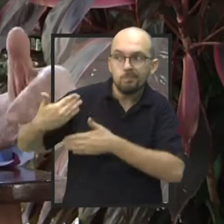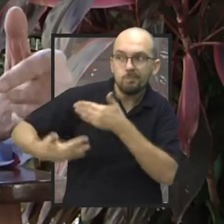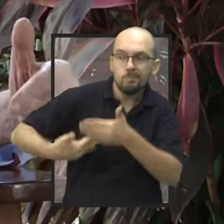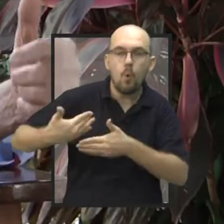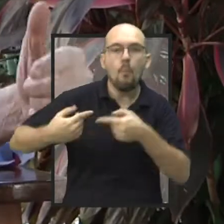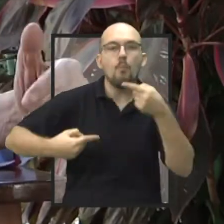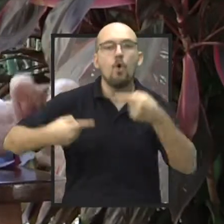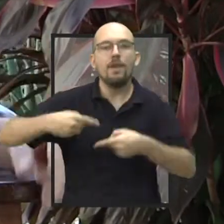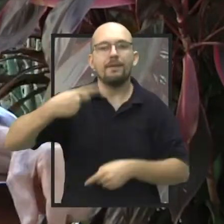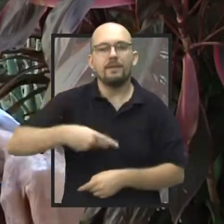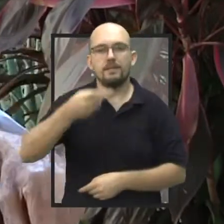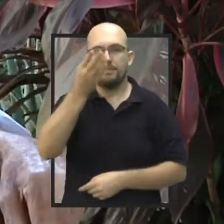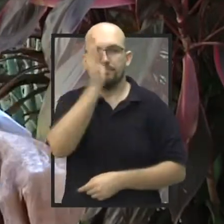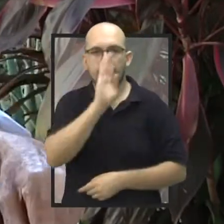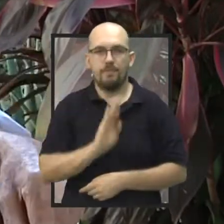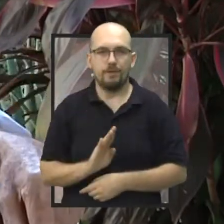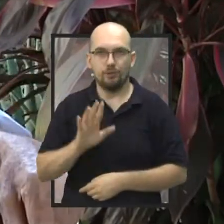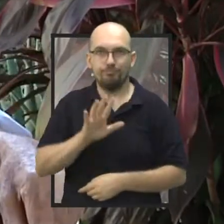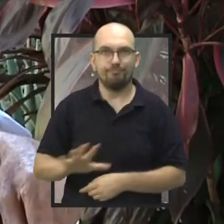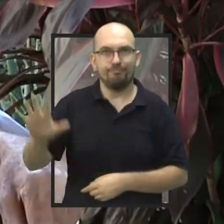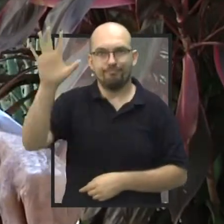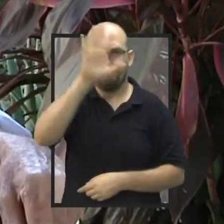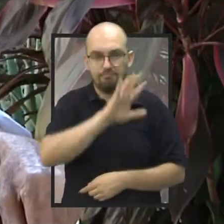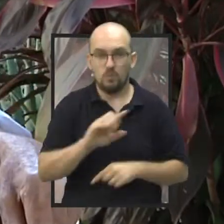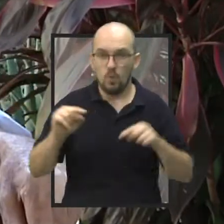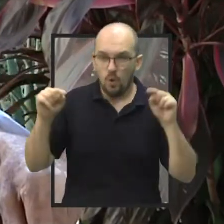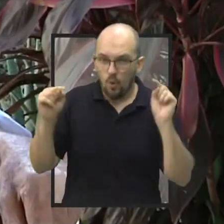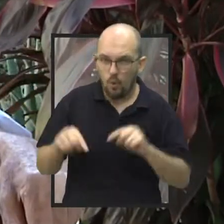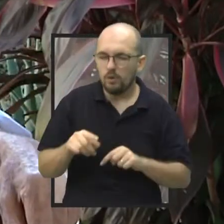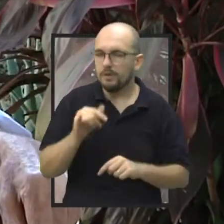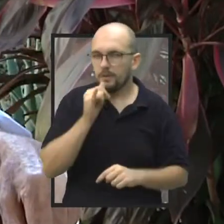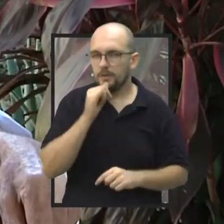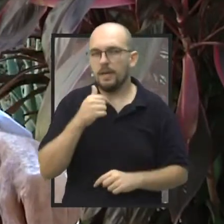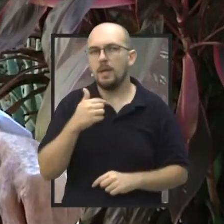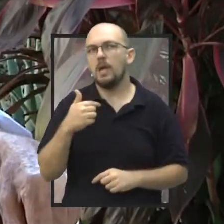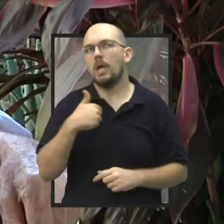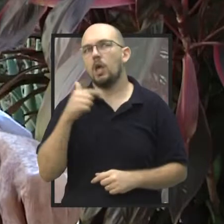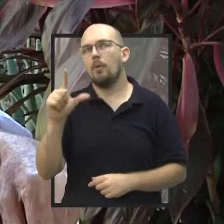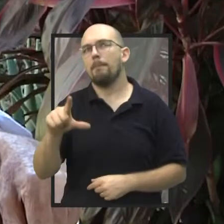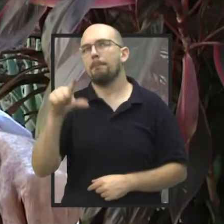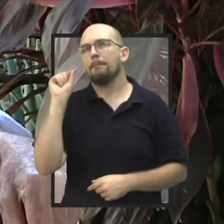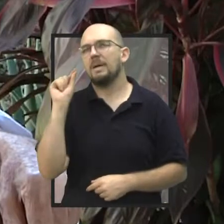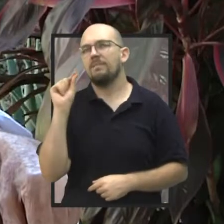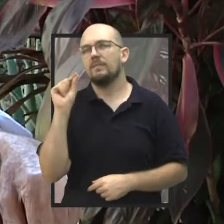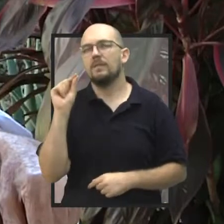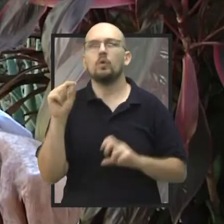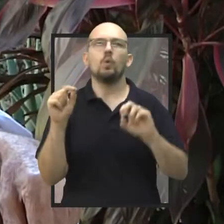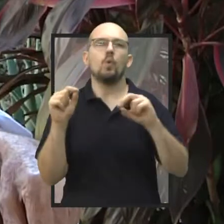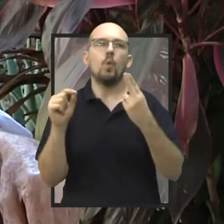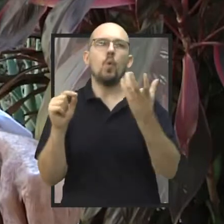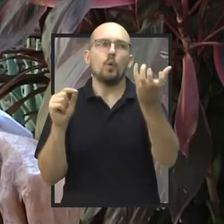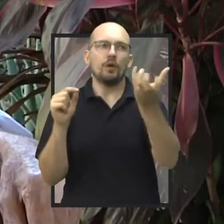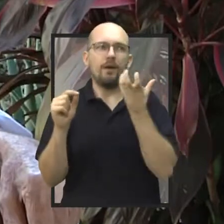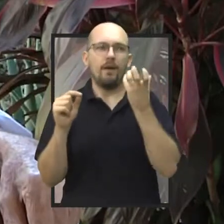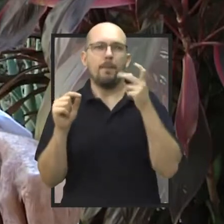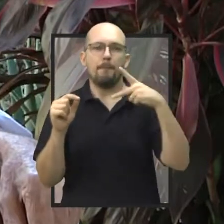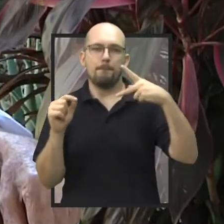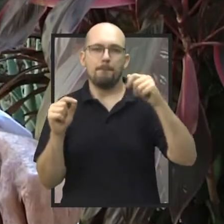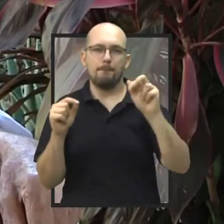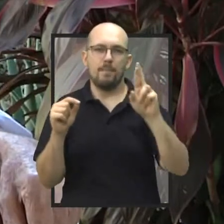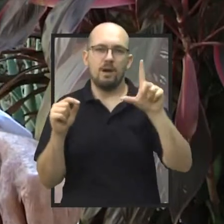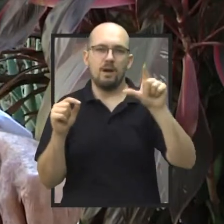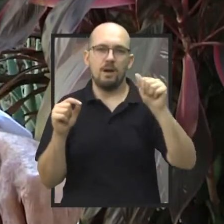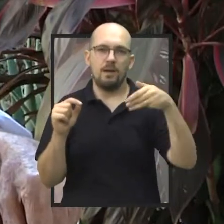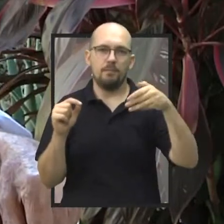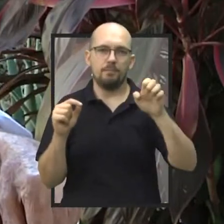produzida a política brasileira nacional, você prefere ou você quer que exista o parlamentarismo?